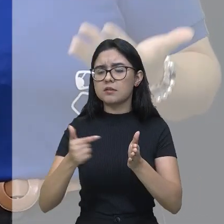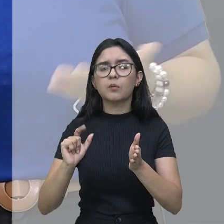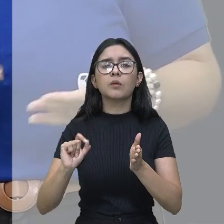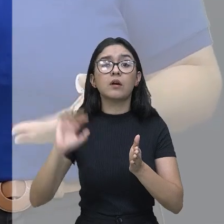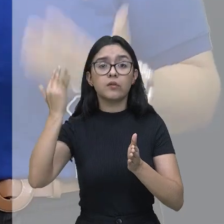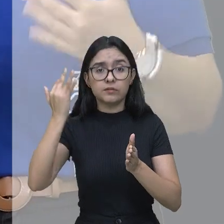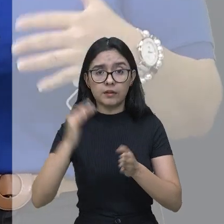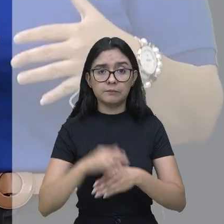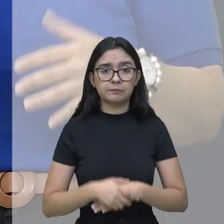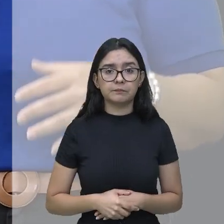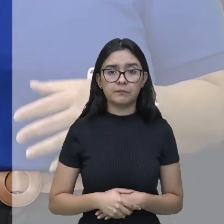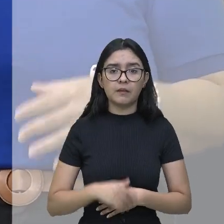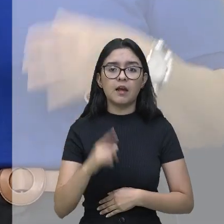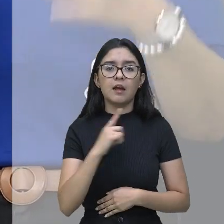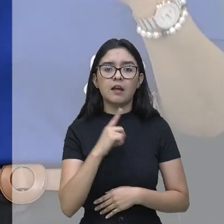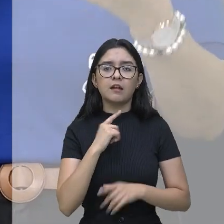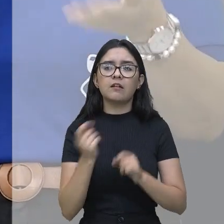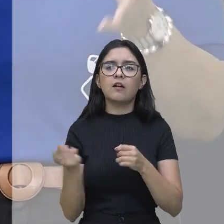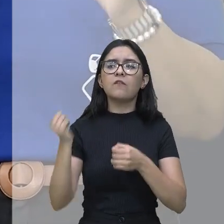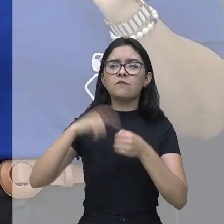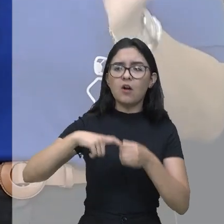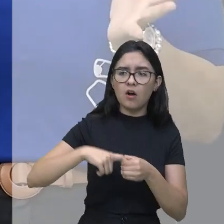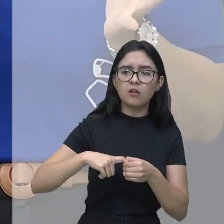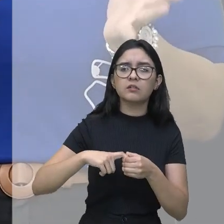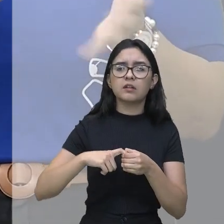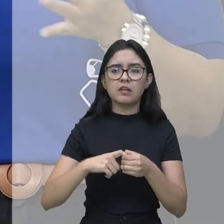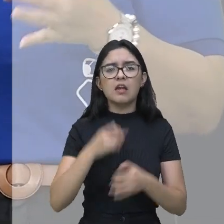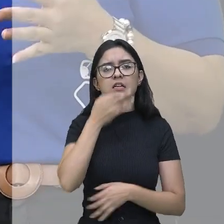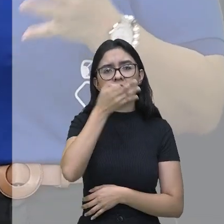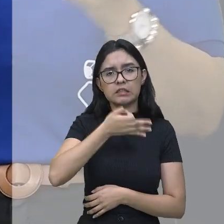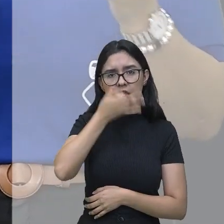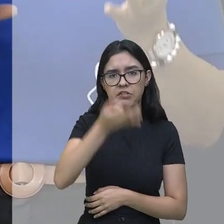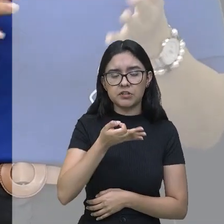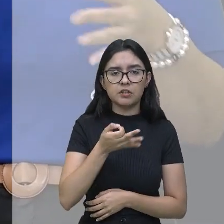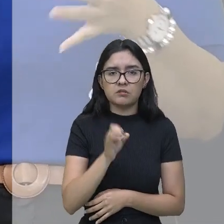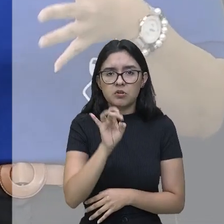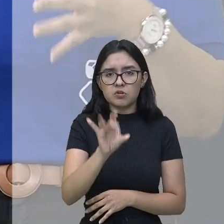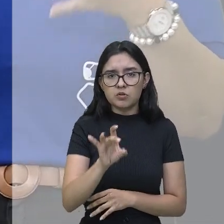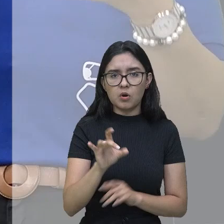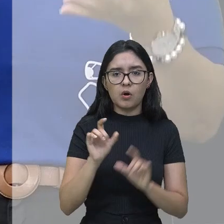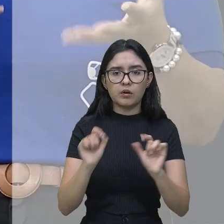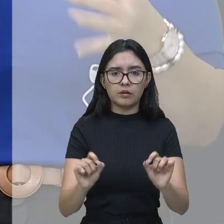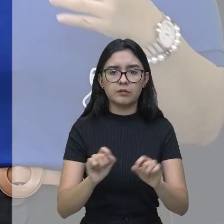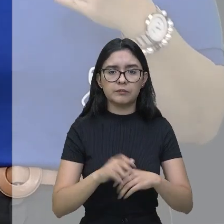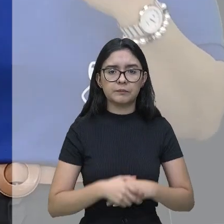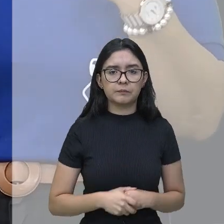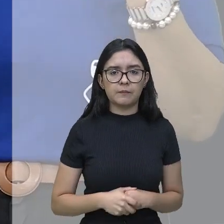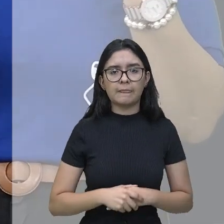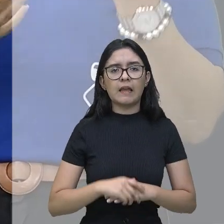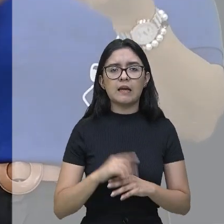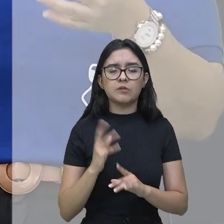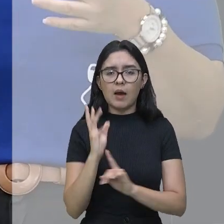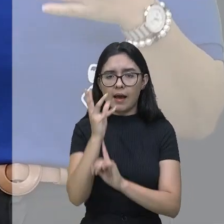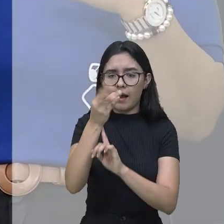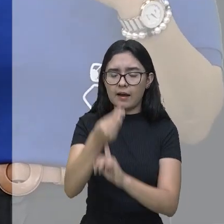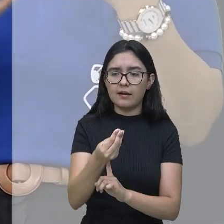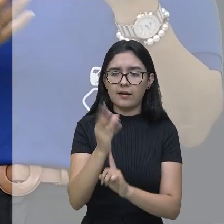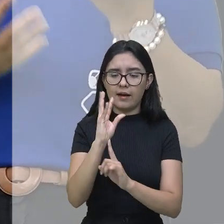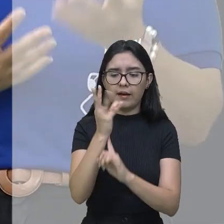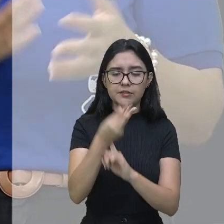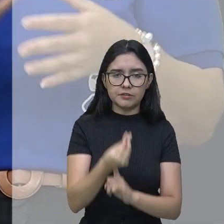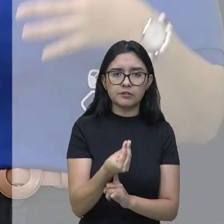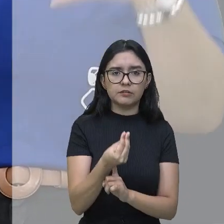Vai acontecer a retomada crítica, ou seja, não é apenas a forma pela forma, a arte pela arte. Quando